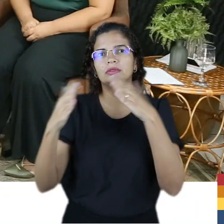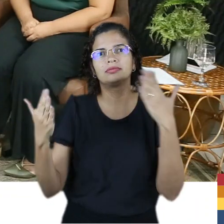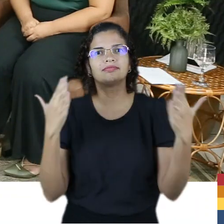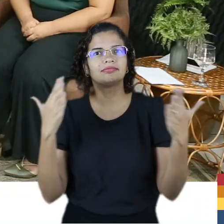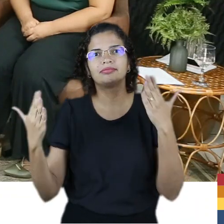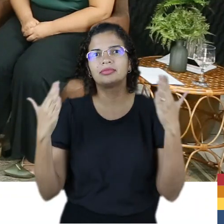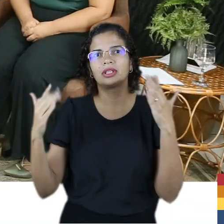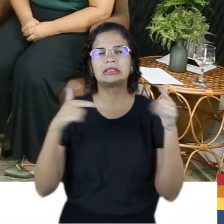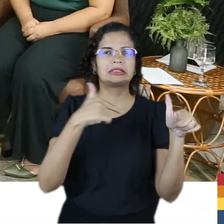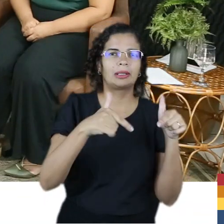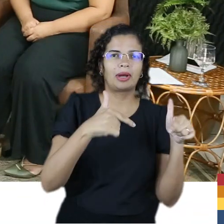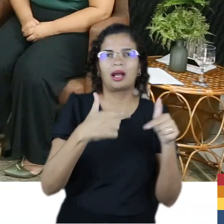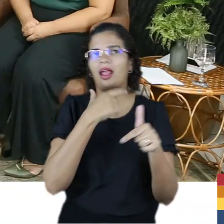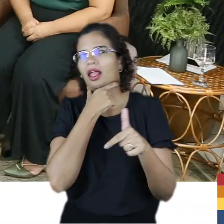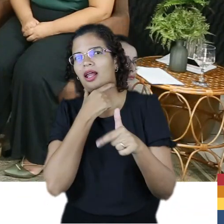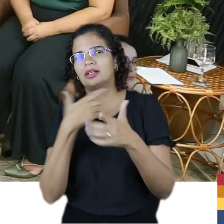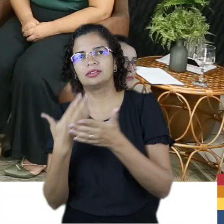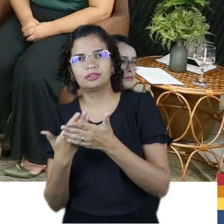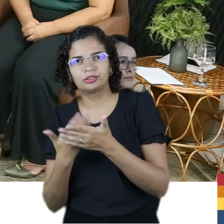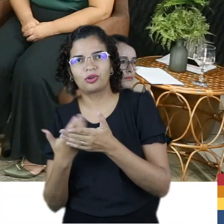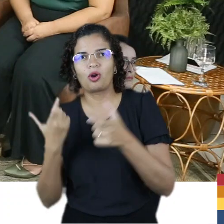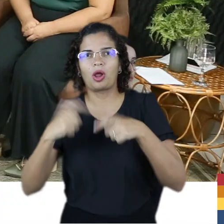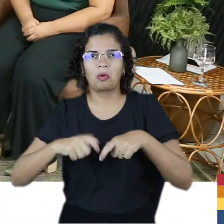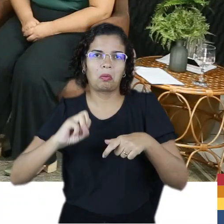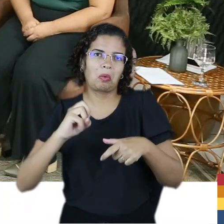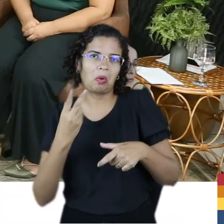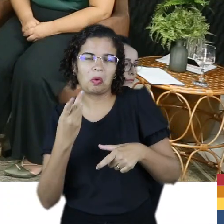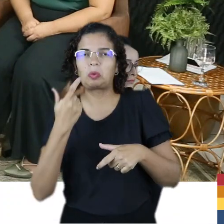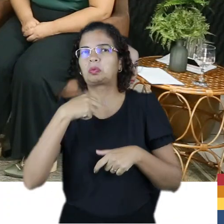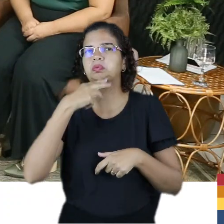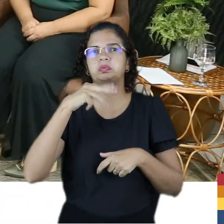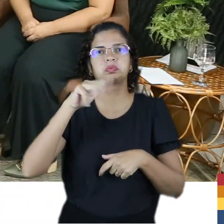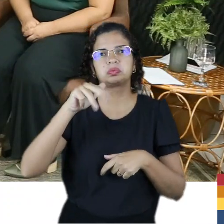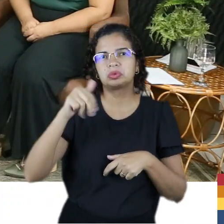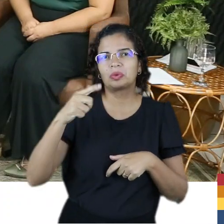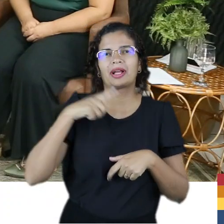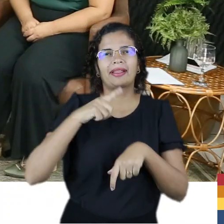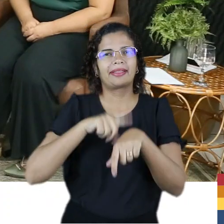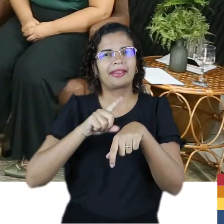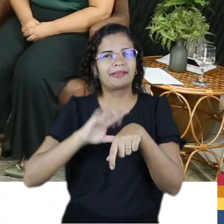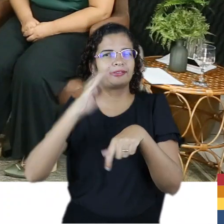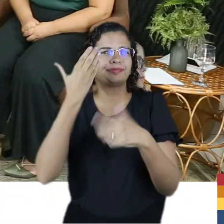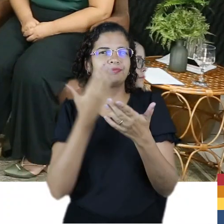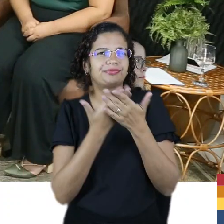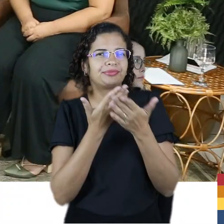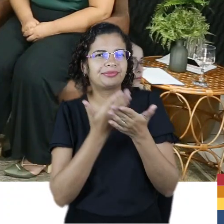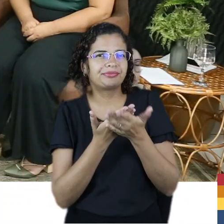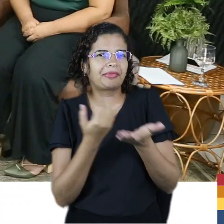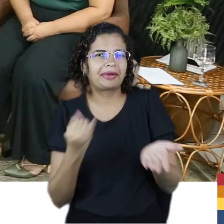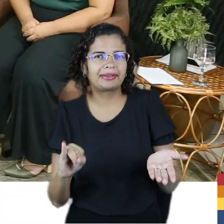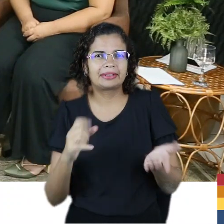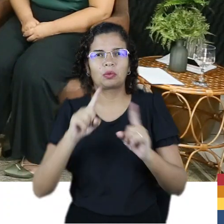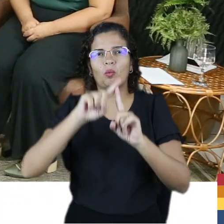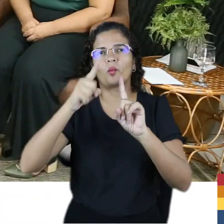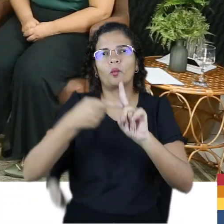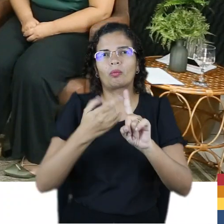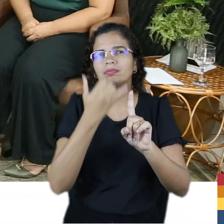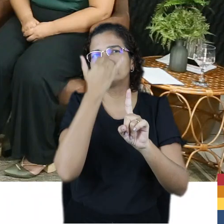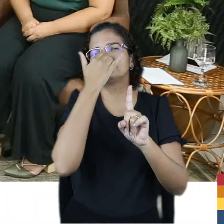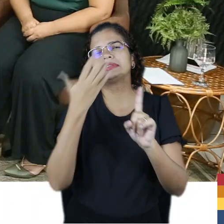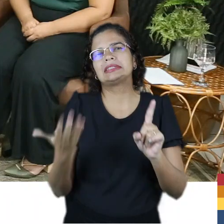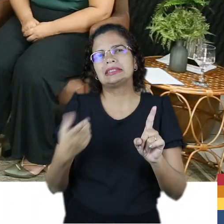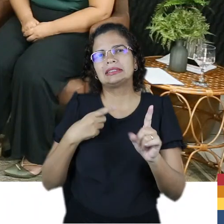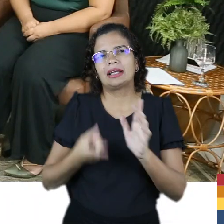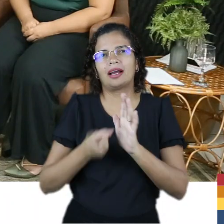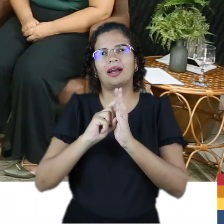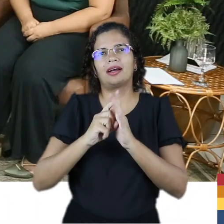que realmente precisou interromper os estudos como a professora Patrícia já comentou porque não conseguiu conciliar essa dupla